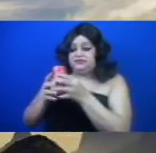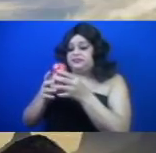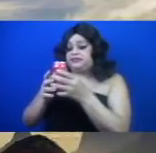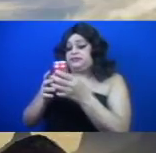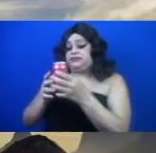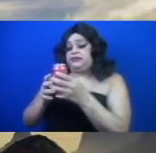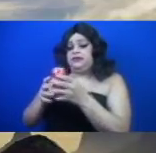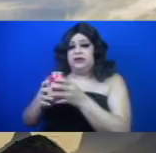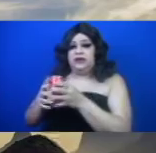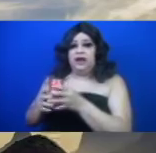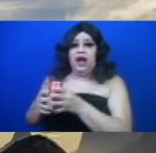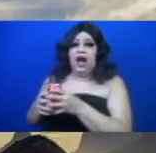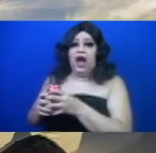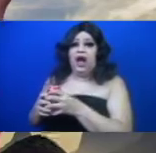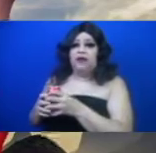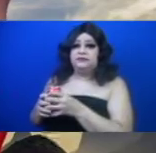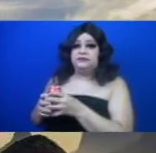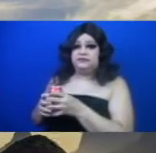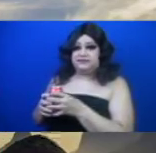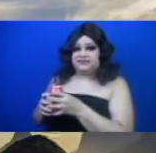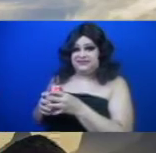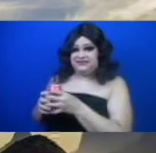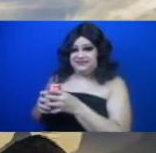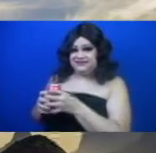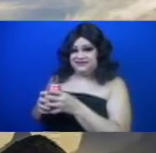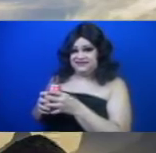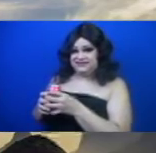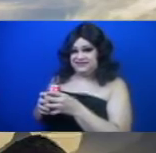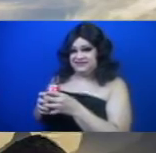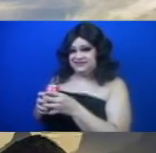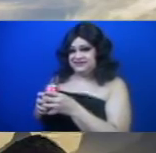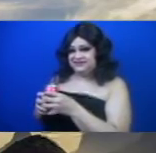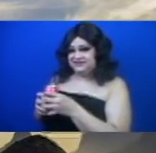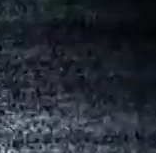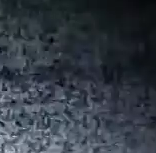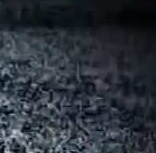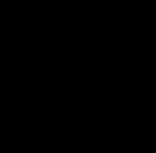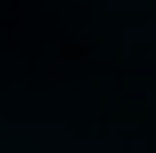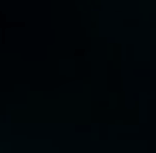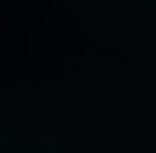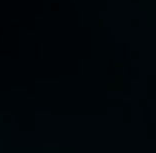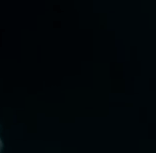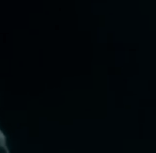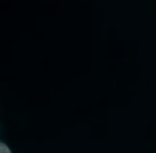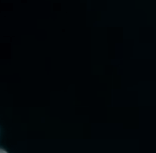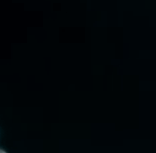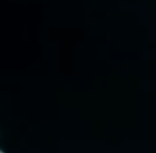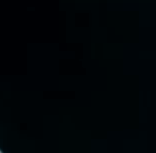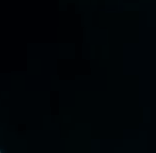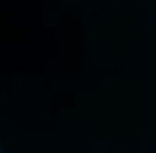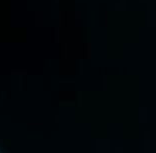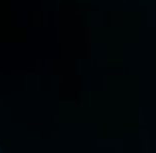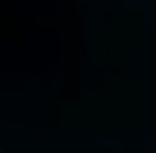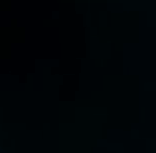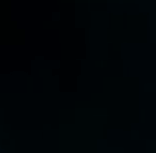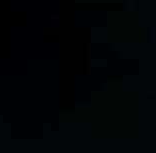O Brasil... É melhor eu gravar de novo. Família!